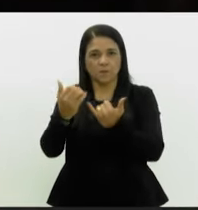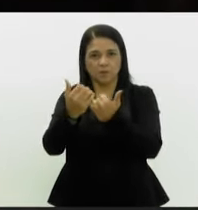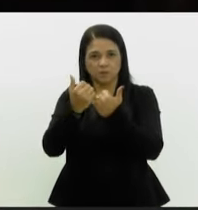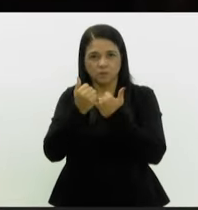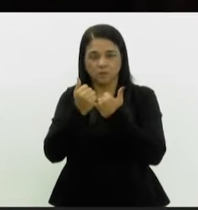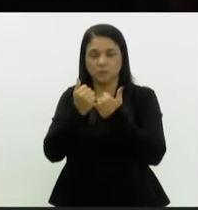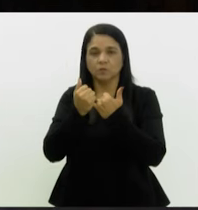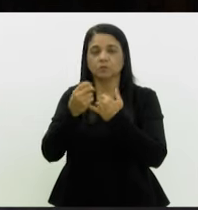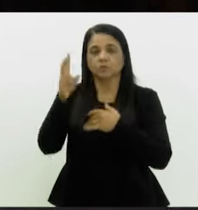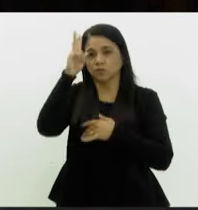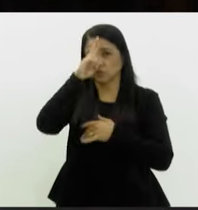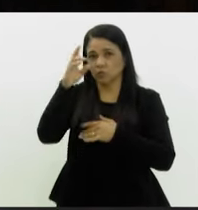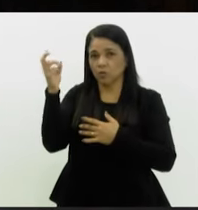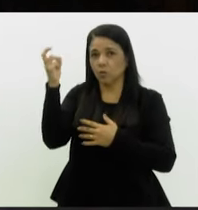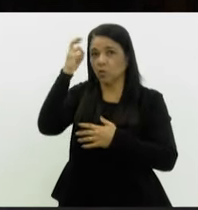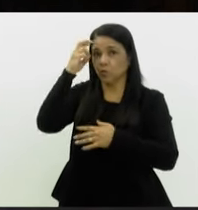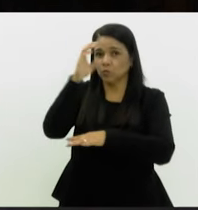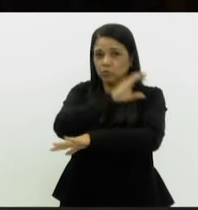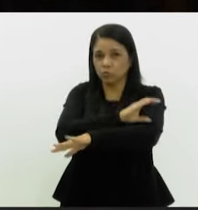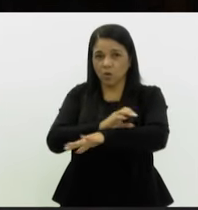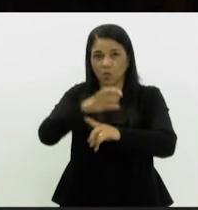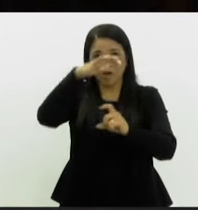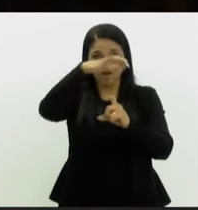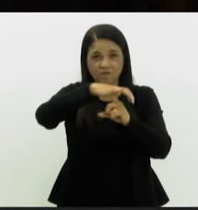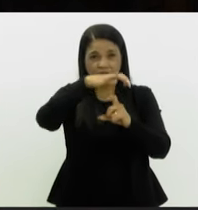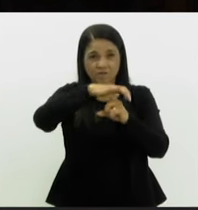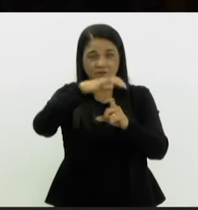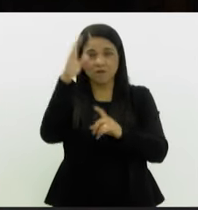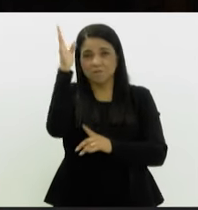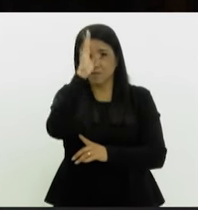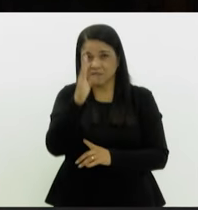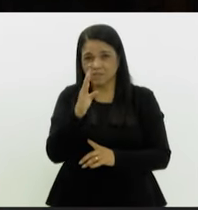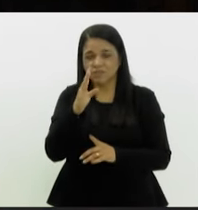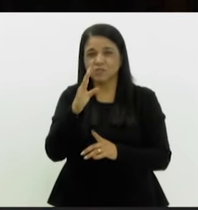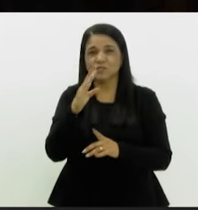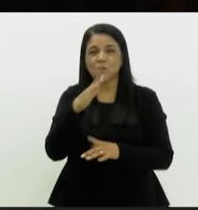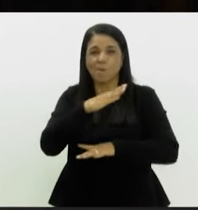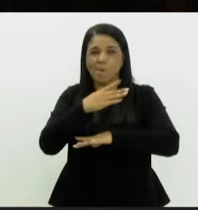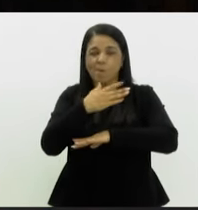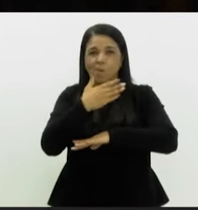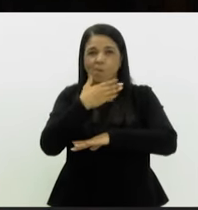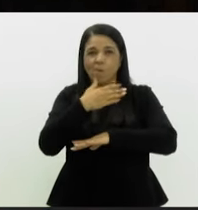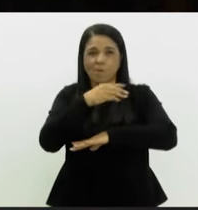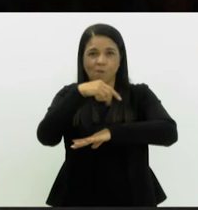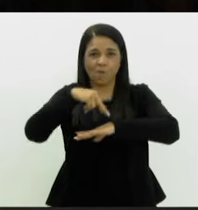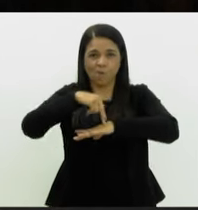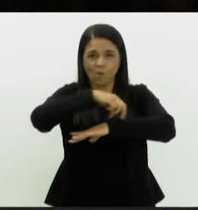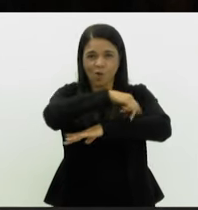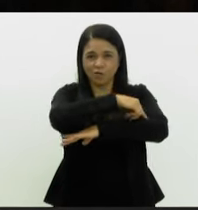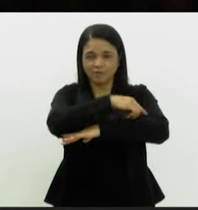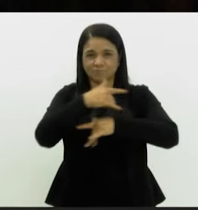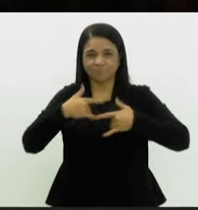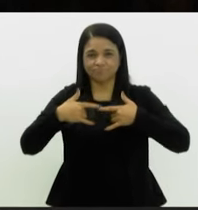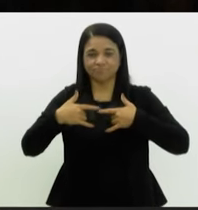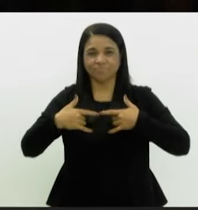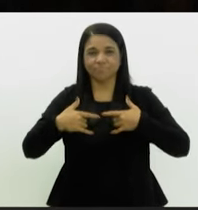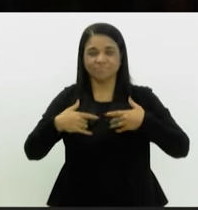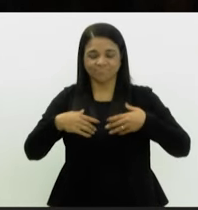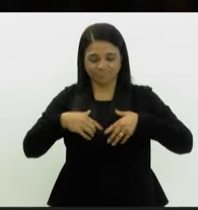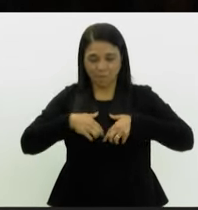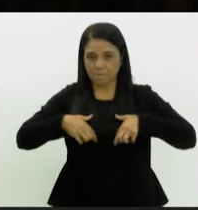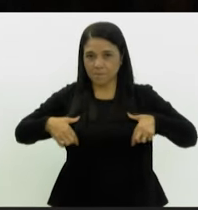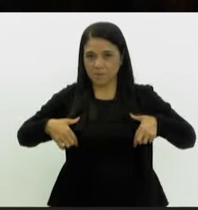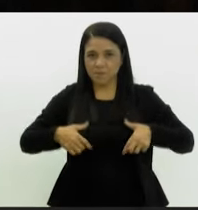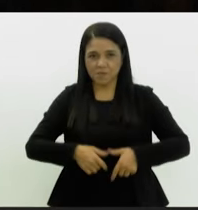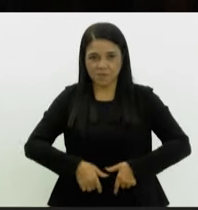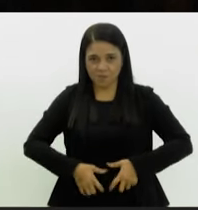do Estado do Rio de Janeiro a Feira Brasileira de Moda Íntima, Praia e Fitness Reveste, realizada em Nova Friburgo,